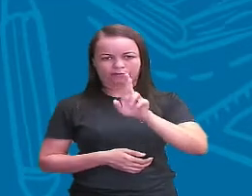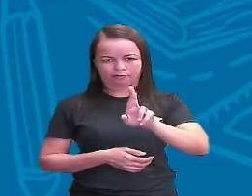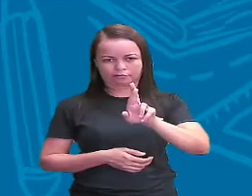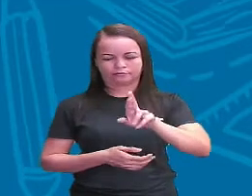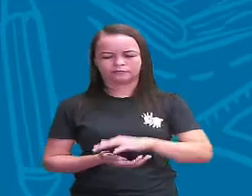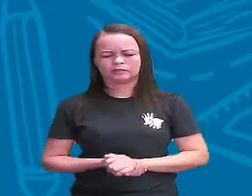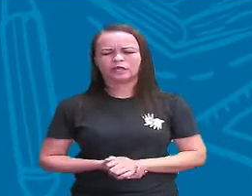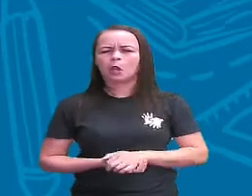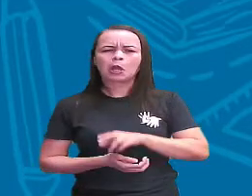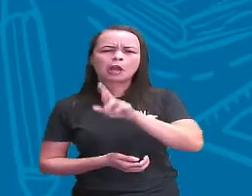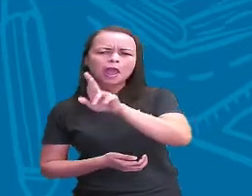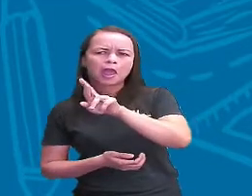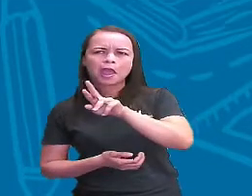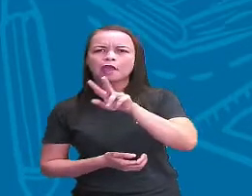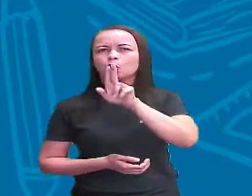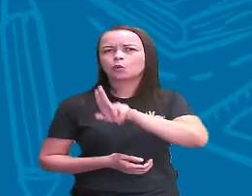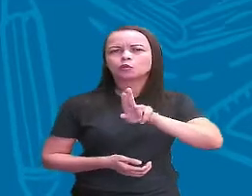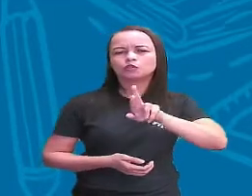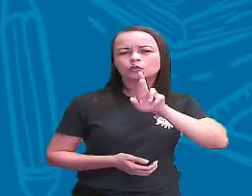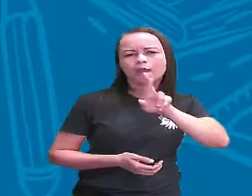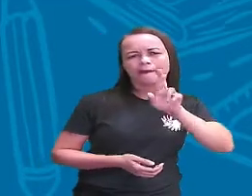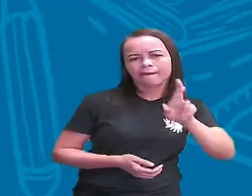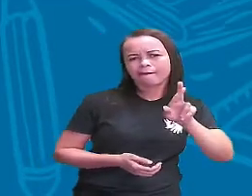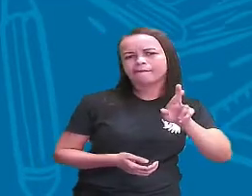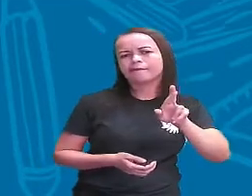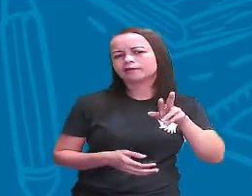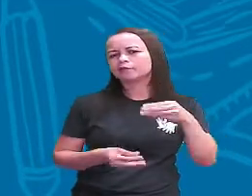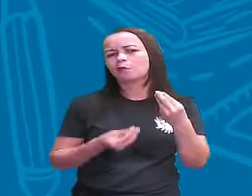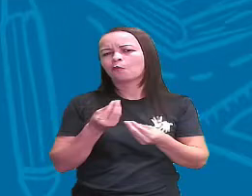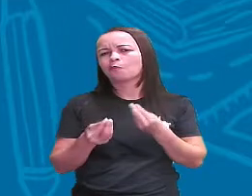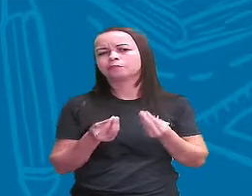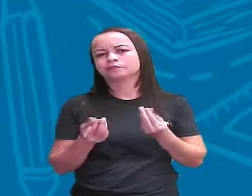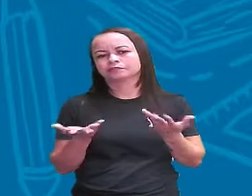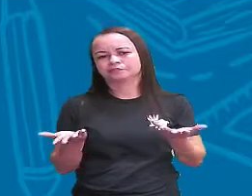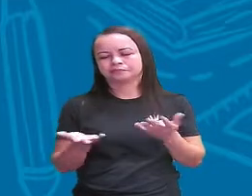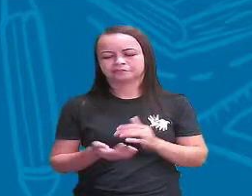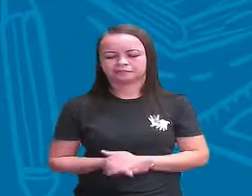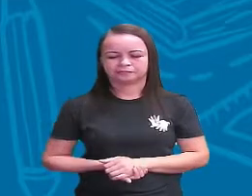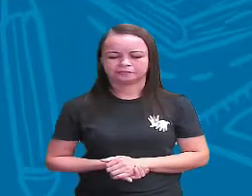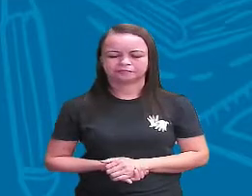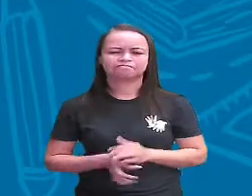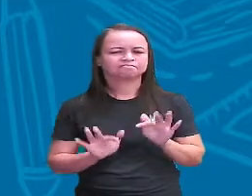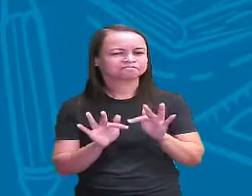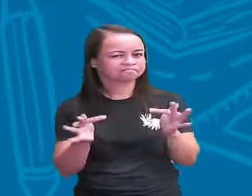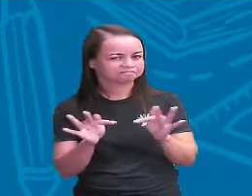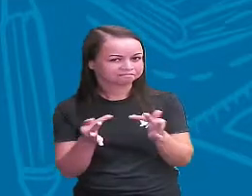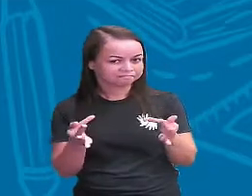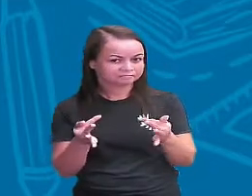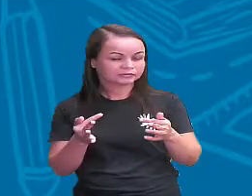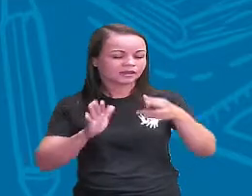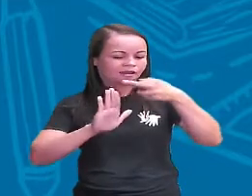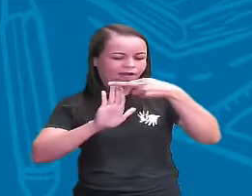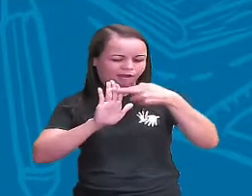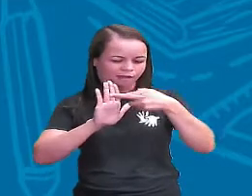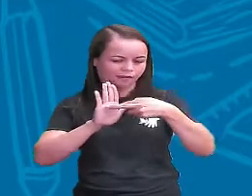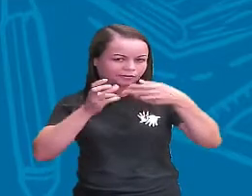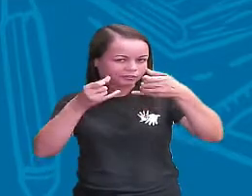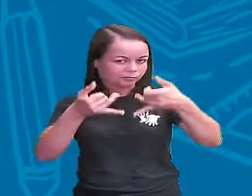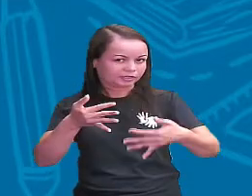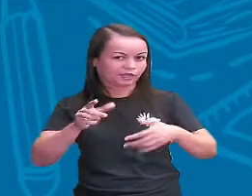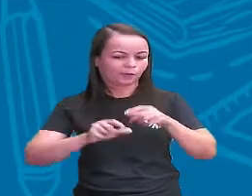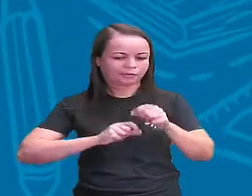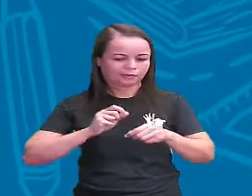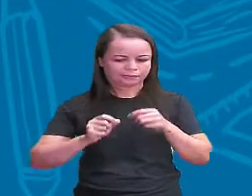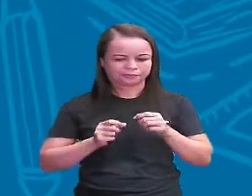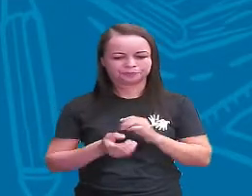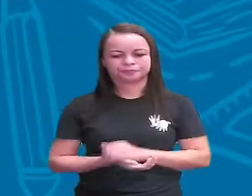é que eu uso R? Quando é que eu uso dois R's? E agora, o que é que eu faço? É simples. A regrinha diz o seguinte. A